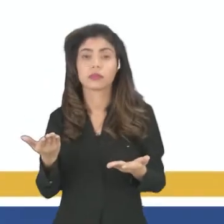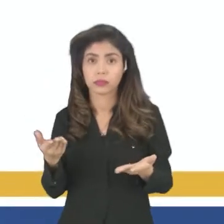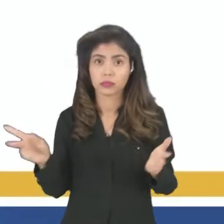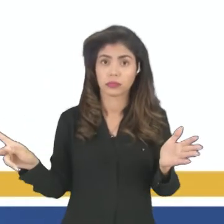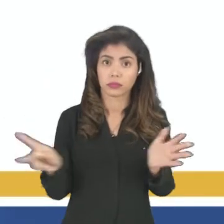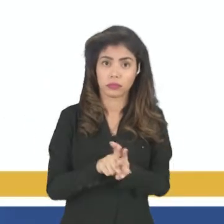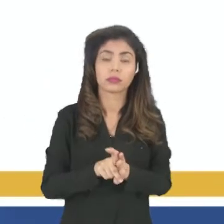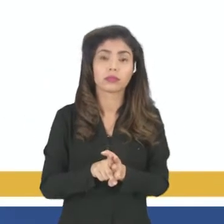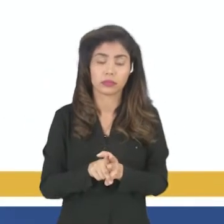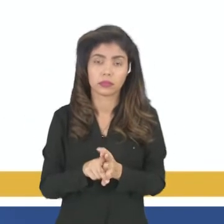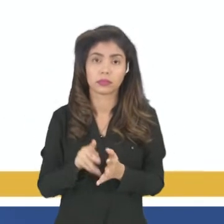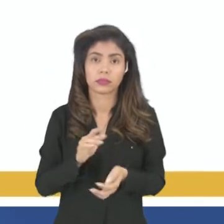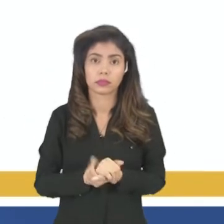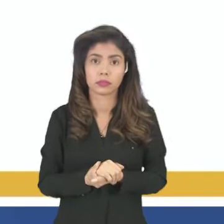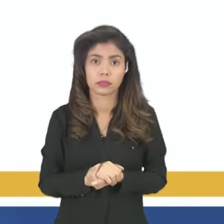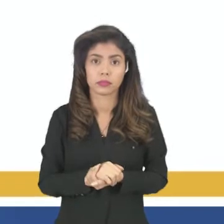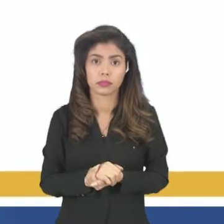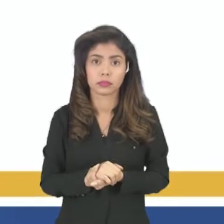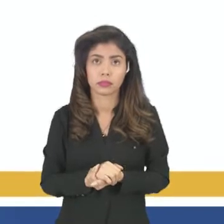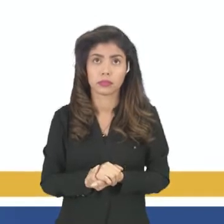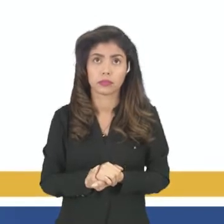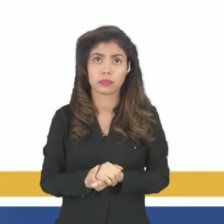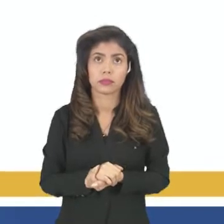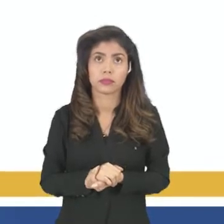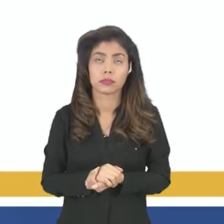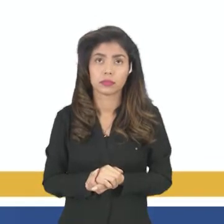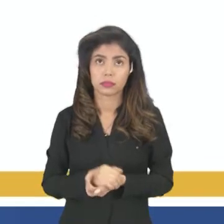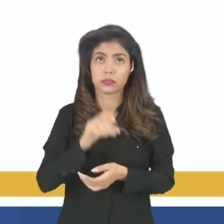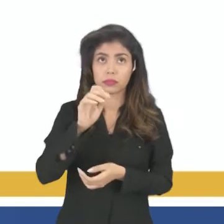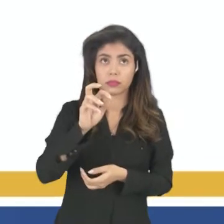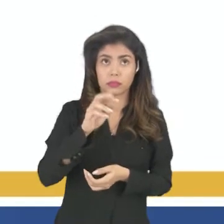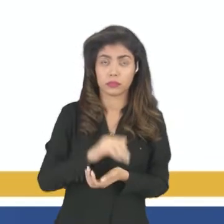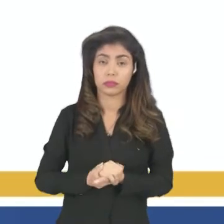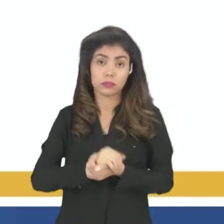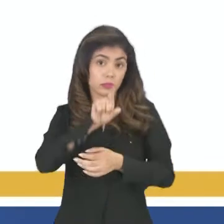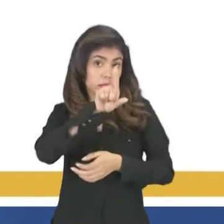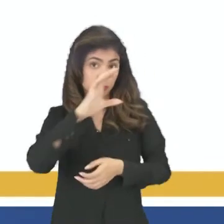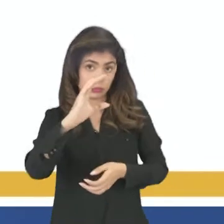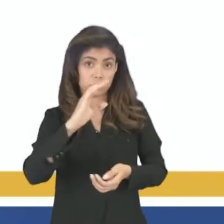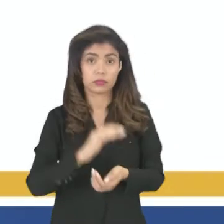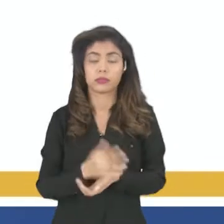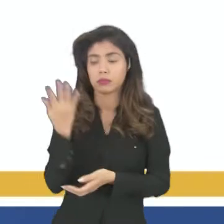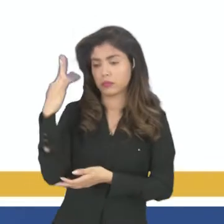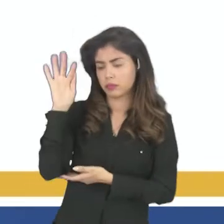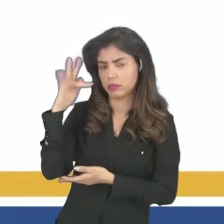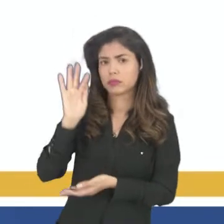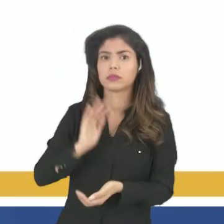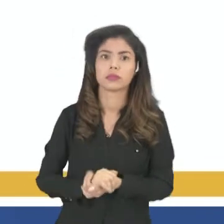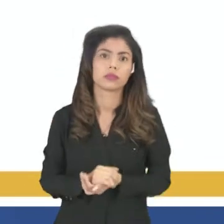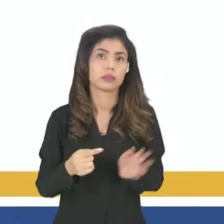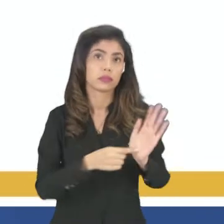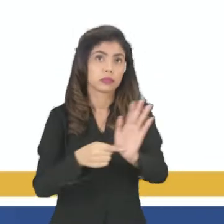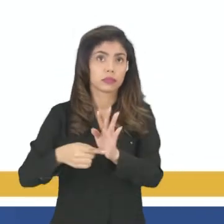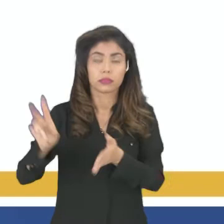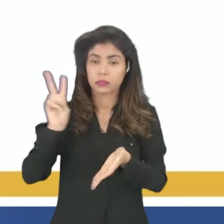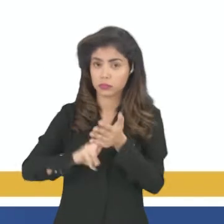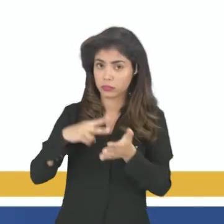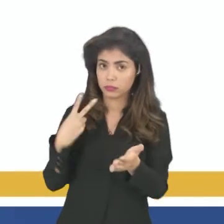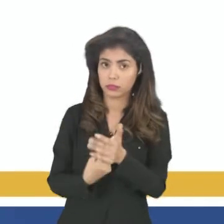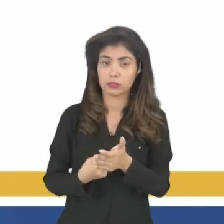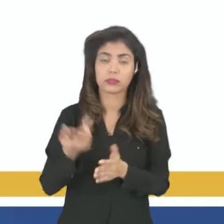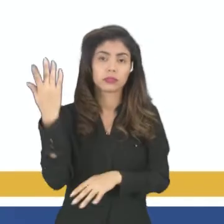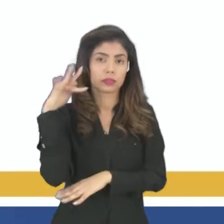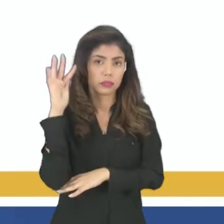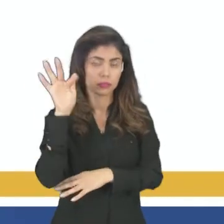de vocês. O L'Enfant Sauvage, do Truffaut, é um clássico do cinema francês, mas tem ele traduzido em português. Eu trouxe para a